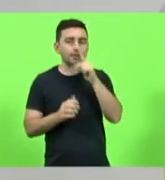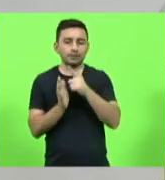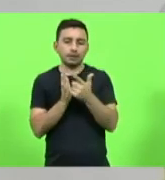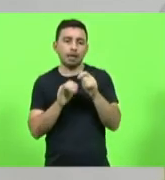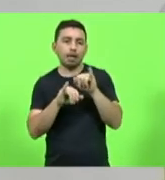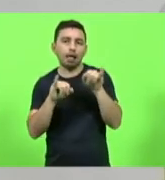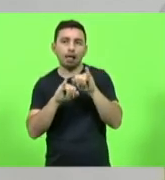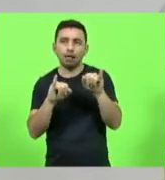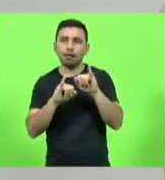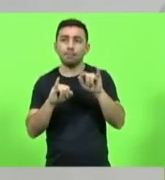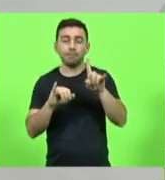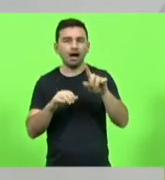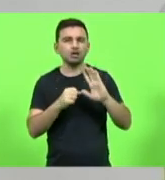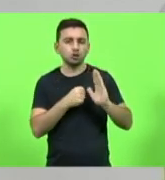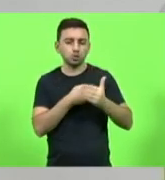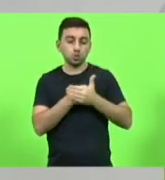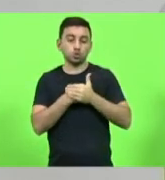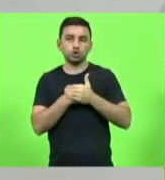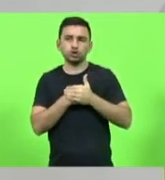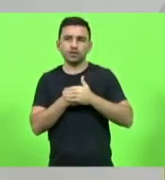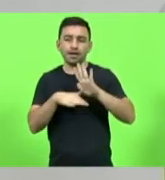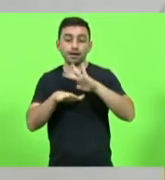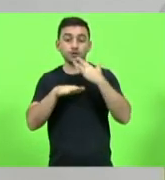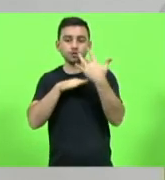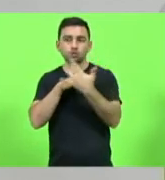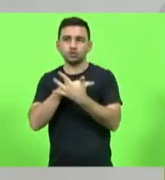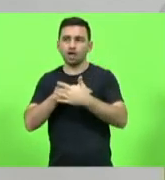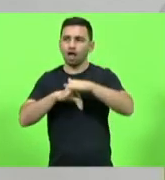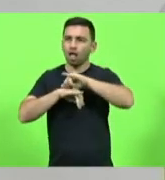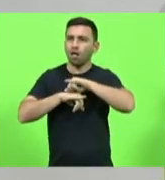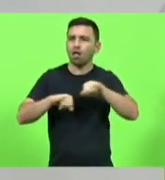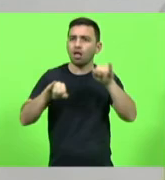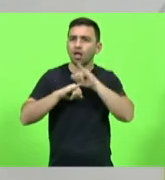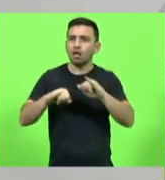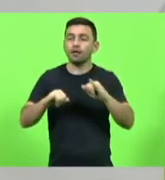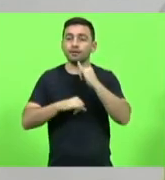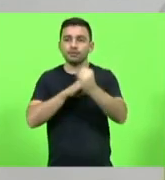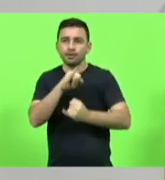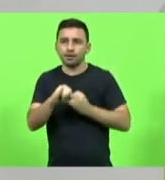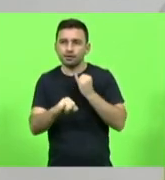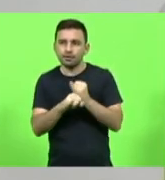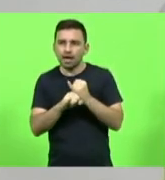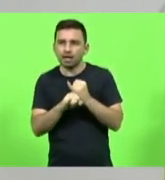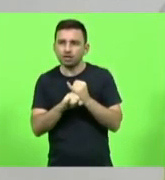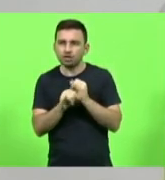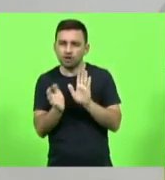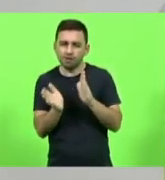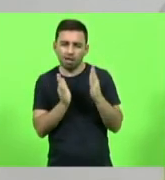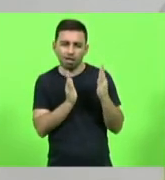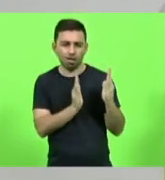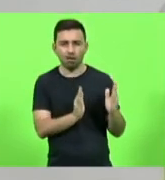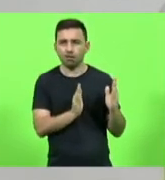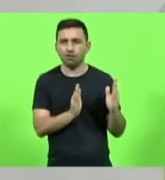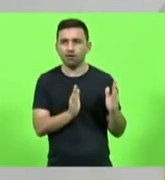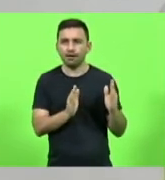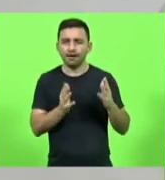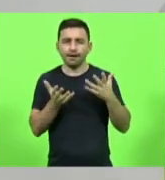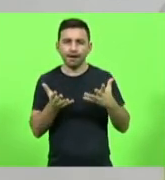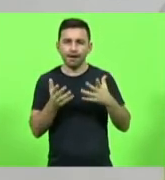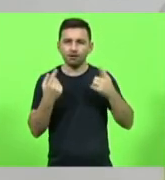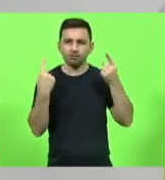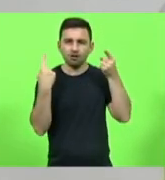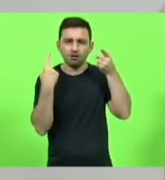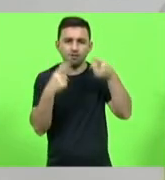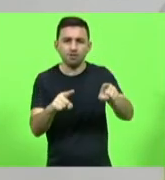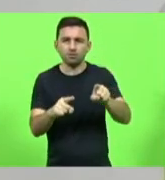no submundo das redes sociais, da internet paralela, para atacar